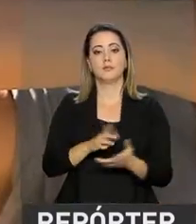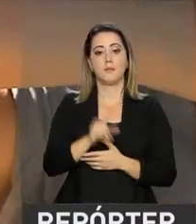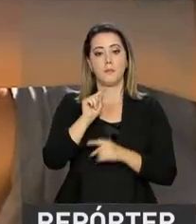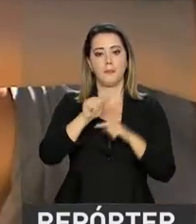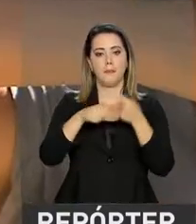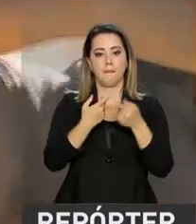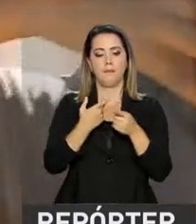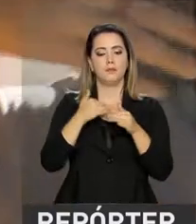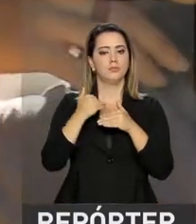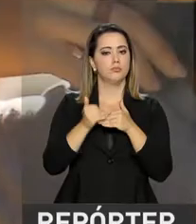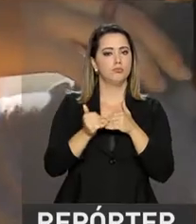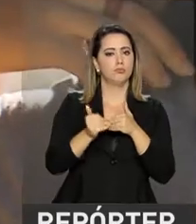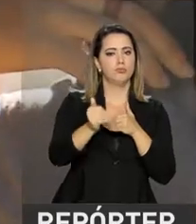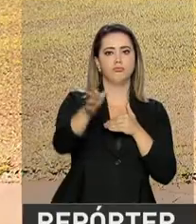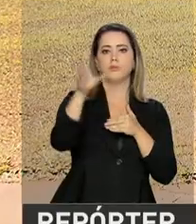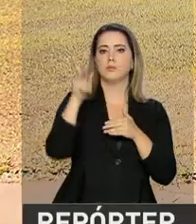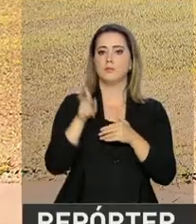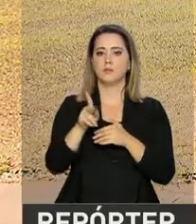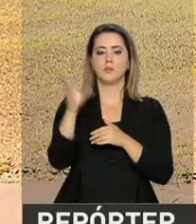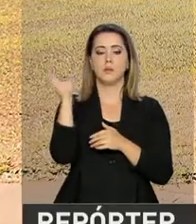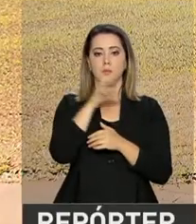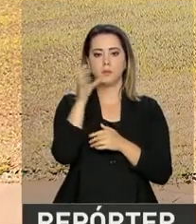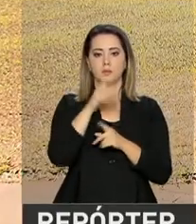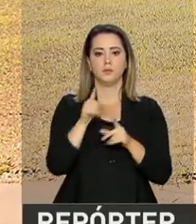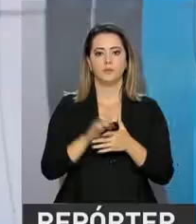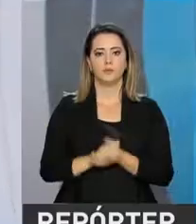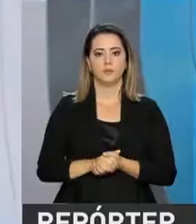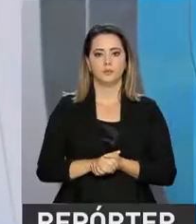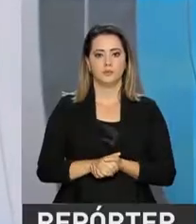Daí para frente, a carreira não saiu mais da mira.